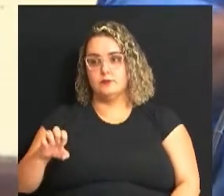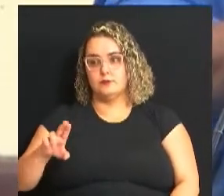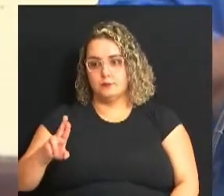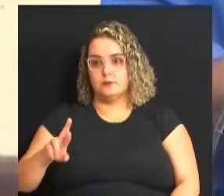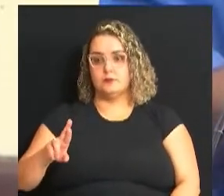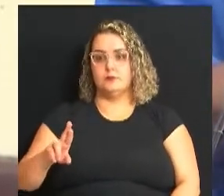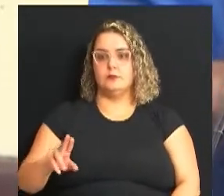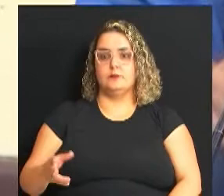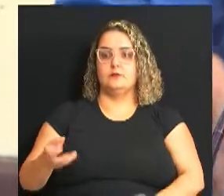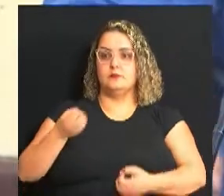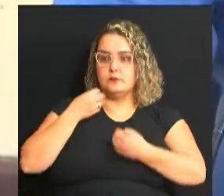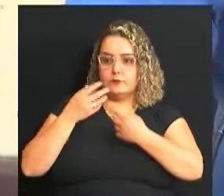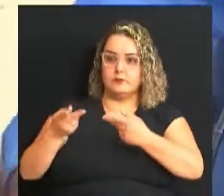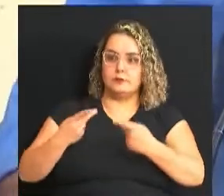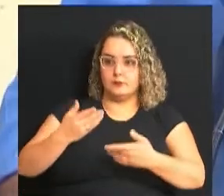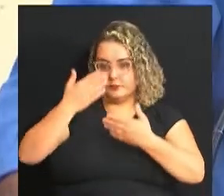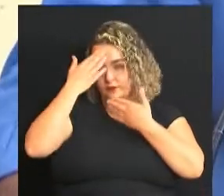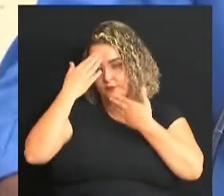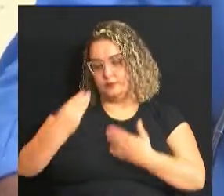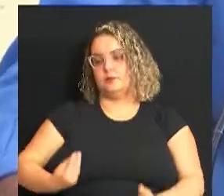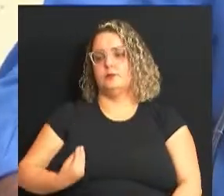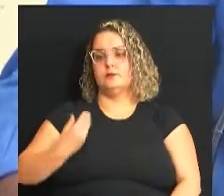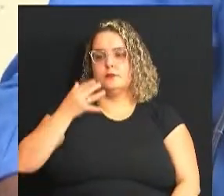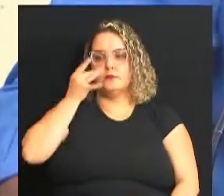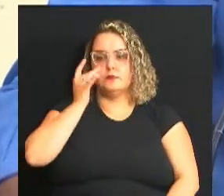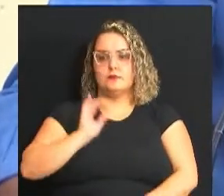Muito obrigado pela sua presença.